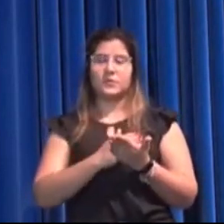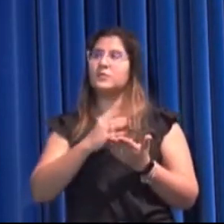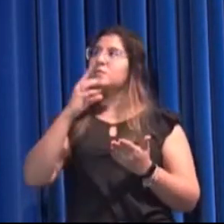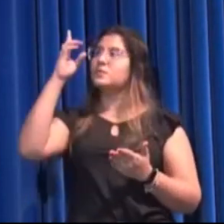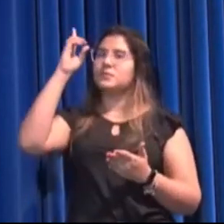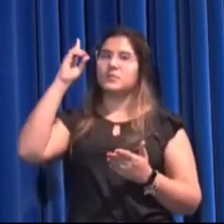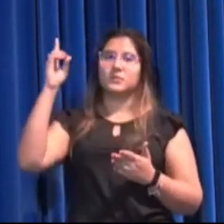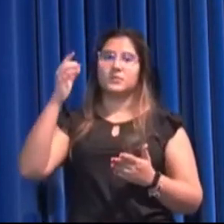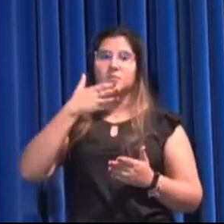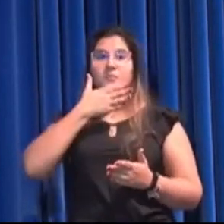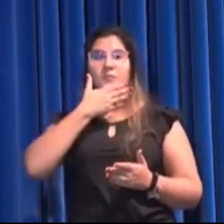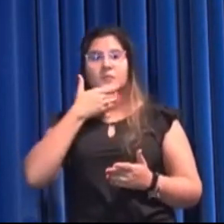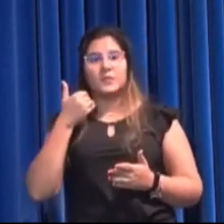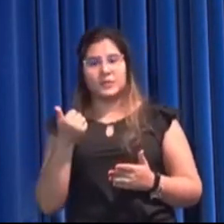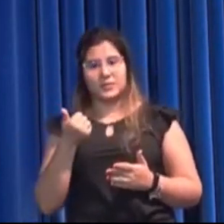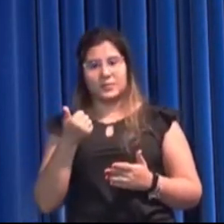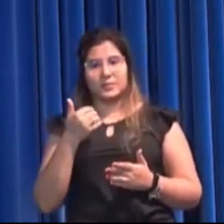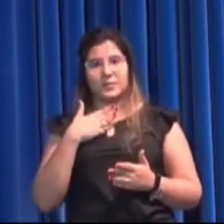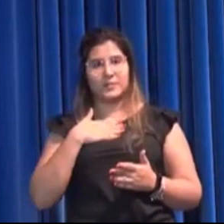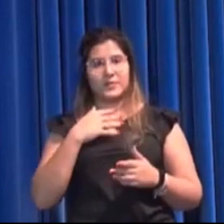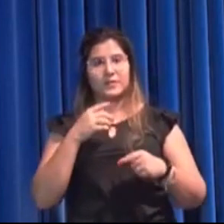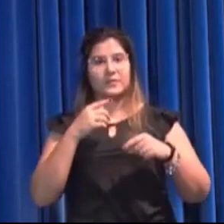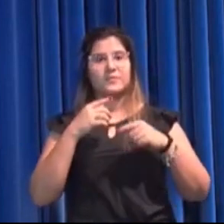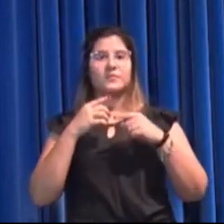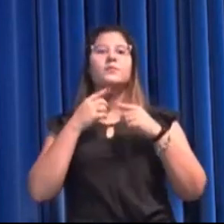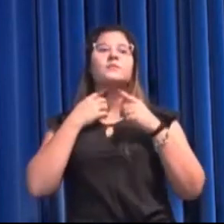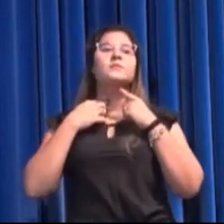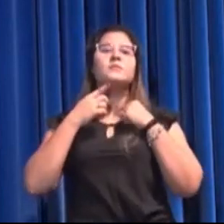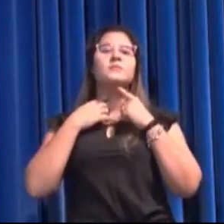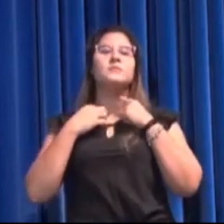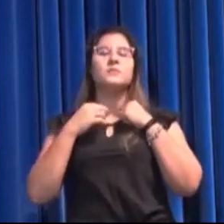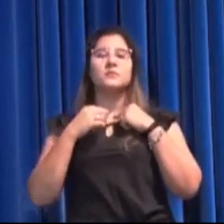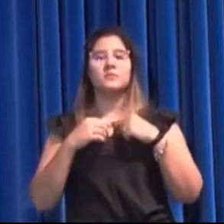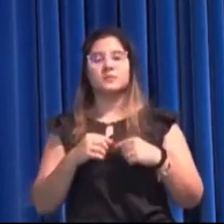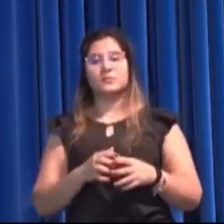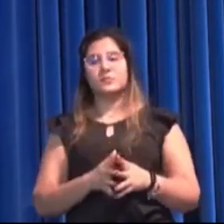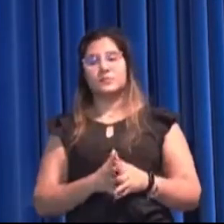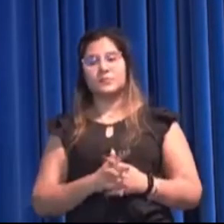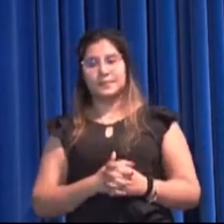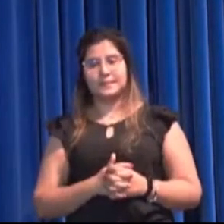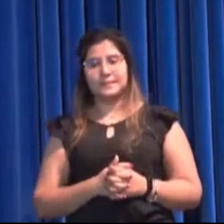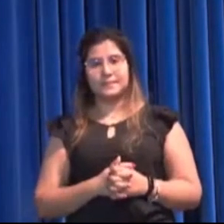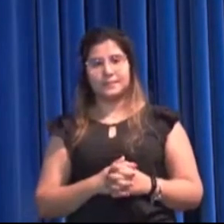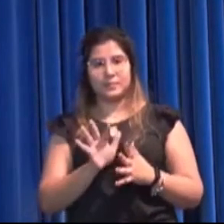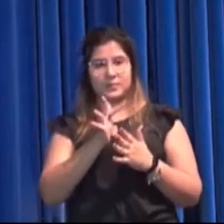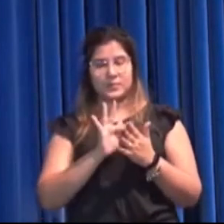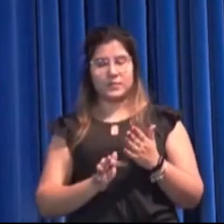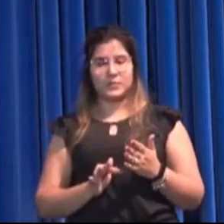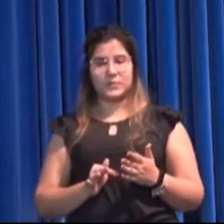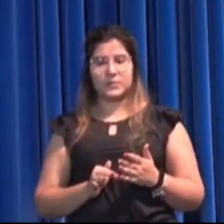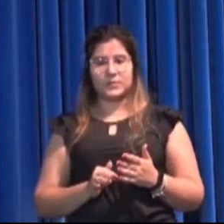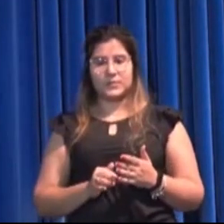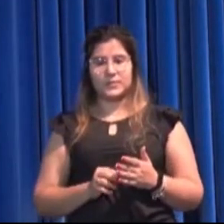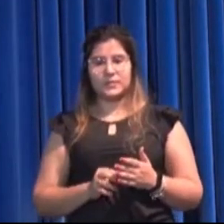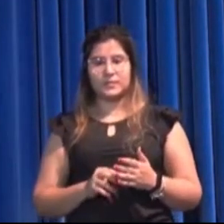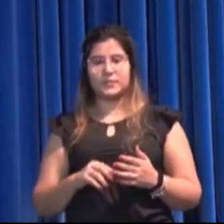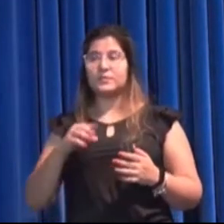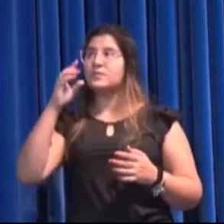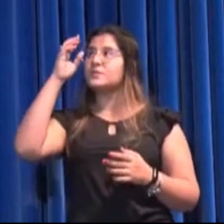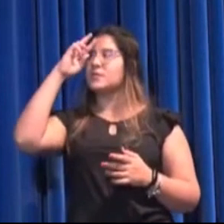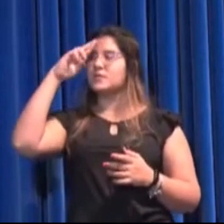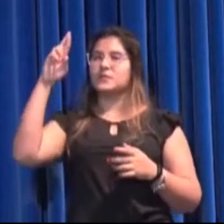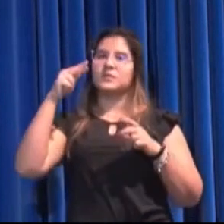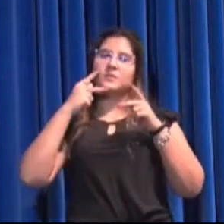vontade. Vamos ler lá então Jeremias 29, de 10 a 14? Assim diz o